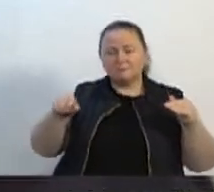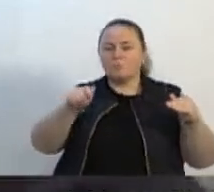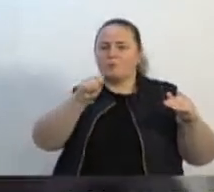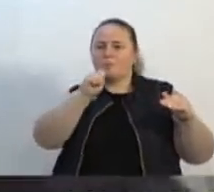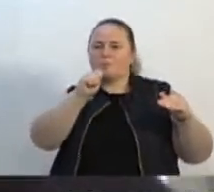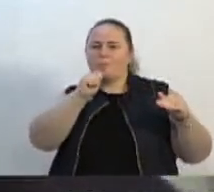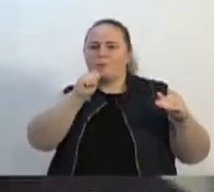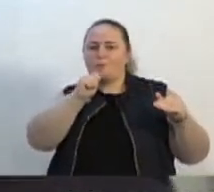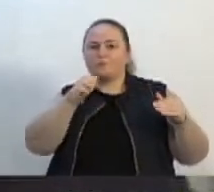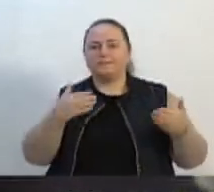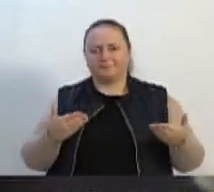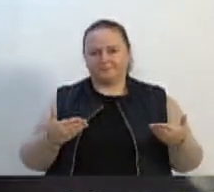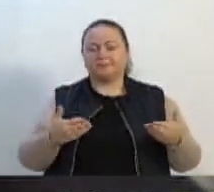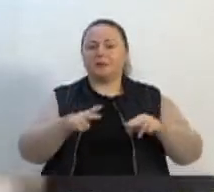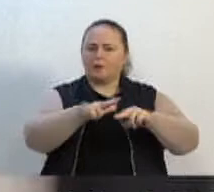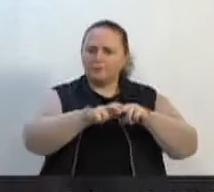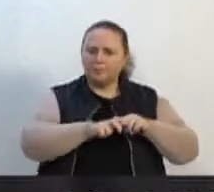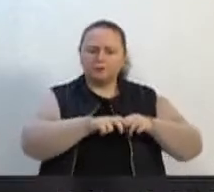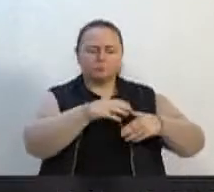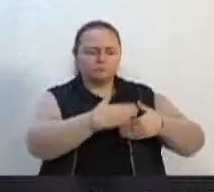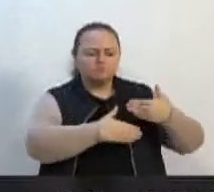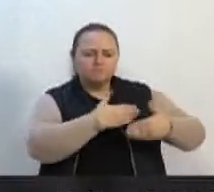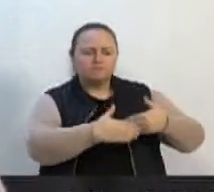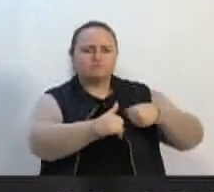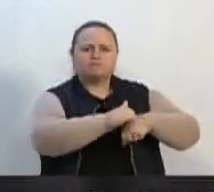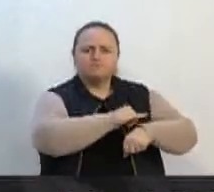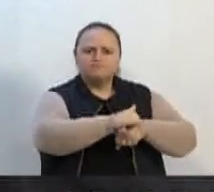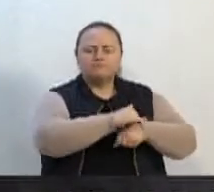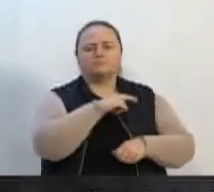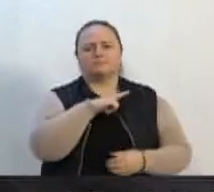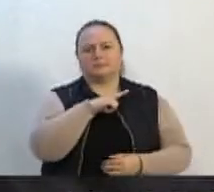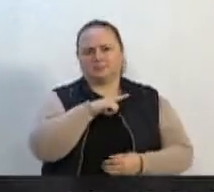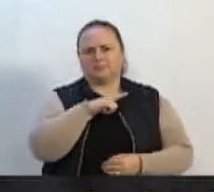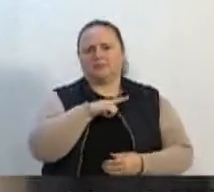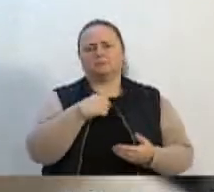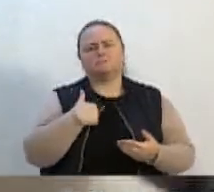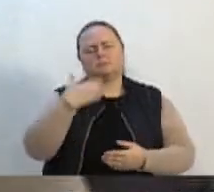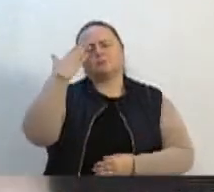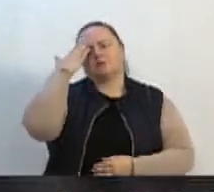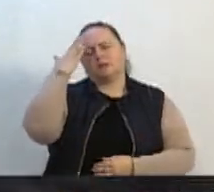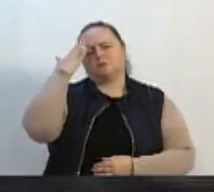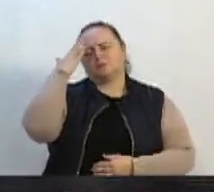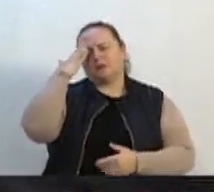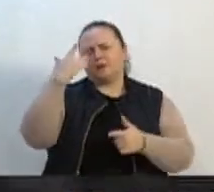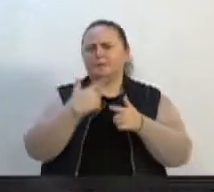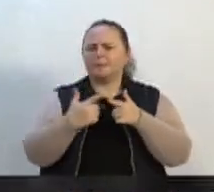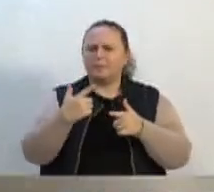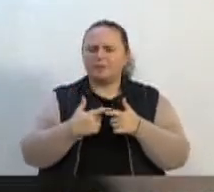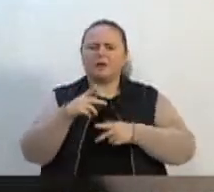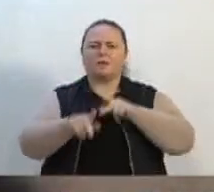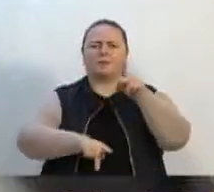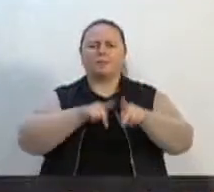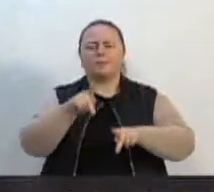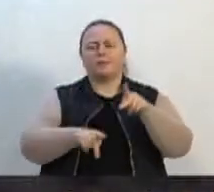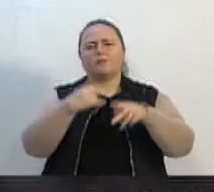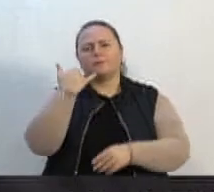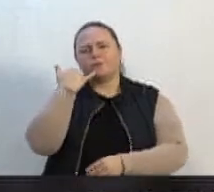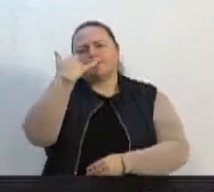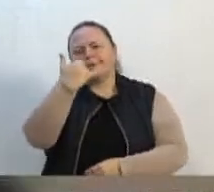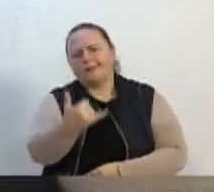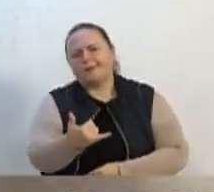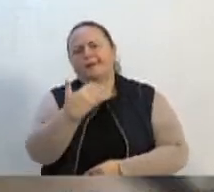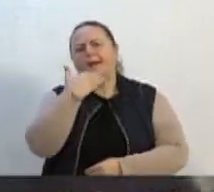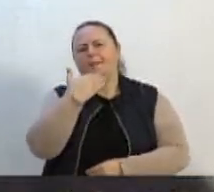de animais, porque as medidas estão sendo tomadas. E volto a dizer, sei de todas as problemáticas, sei que a população muitas vezes liga, que tem problema de